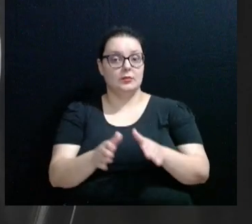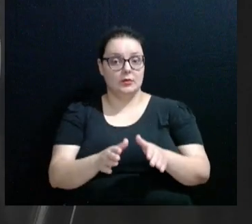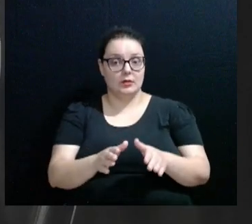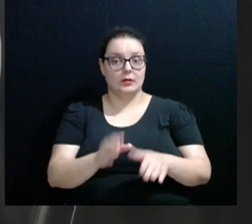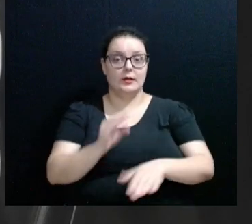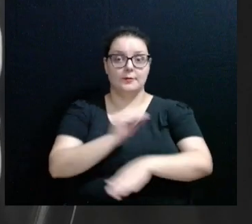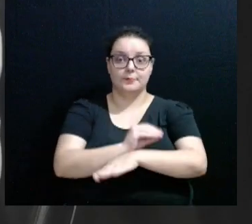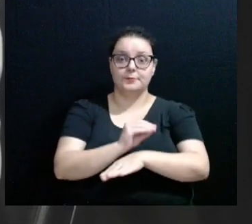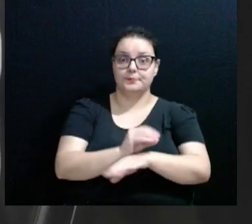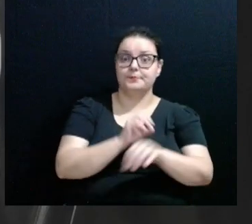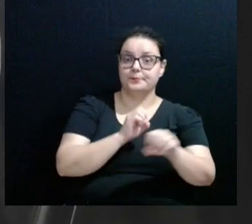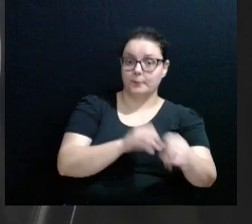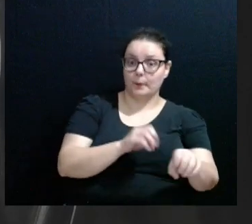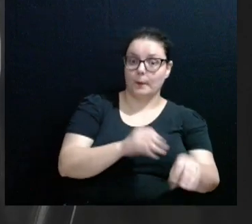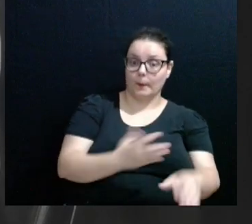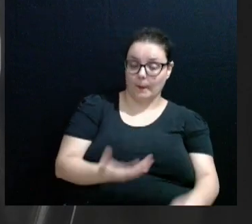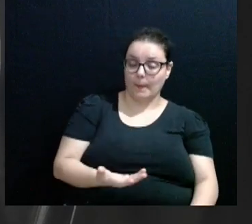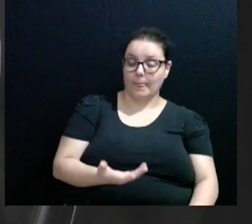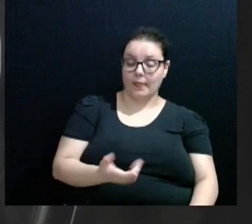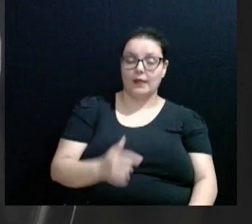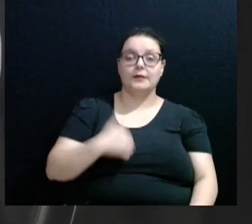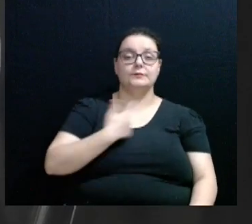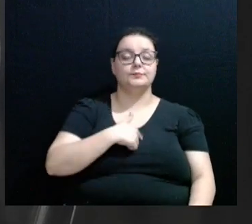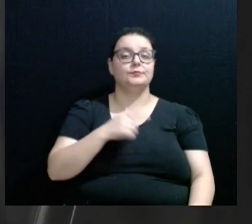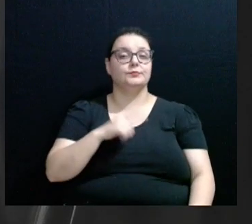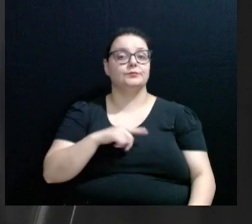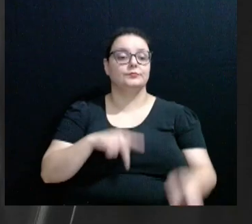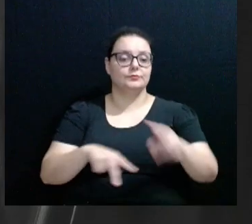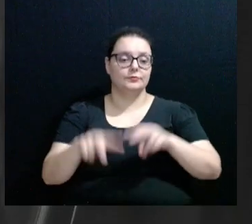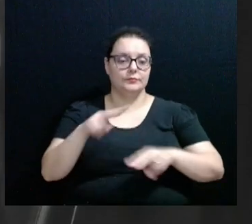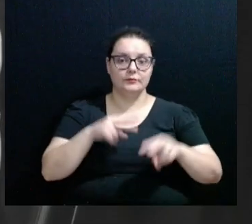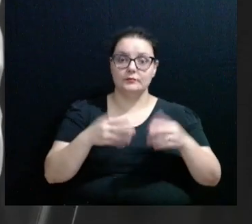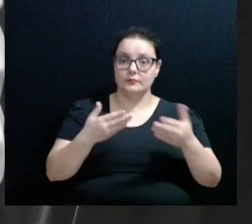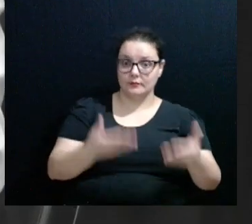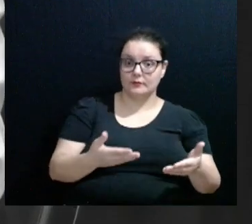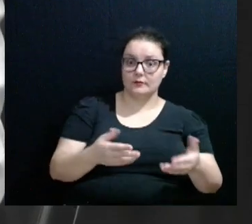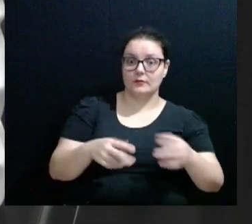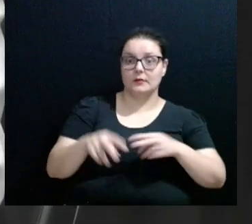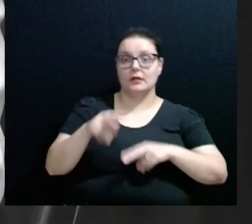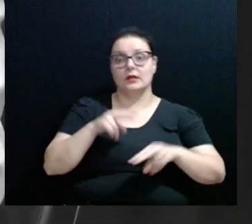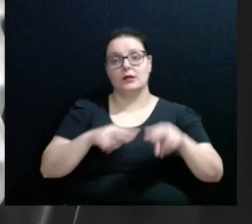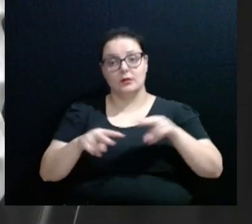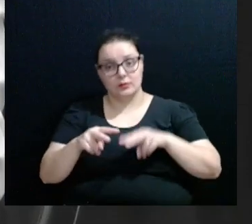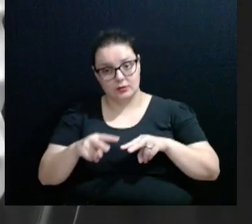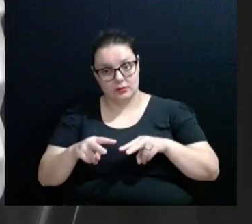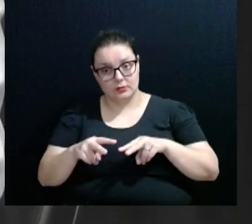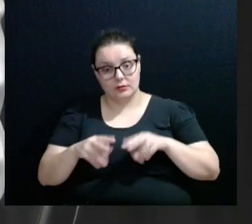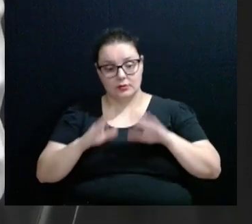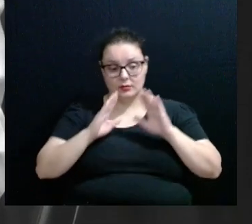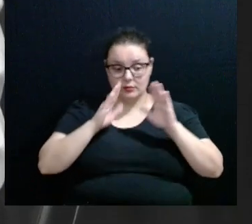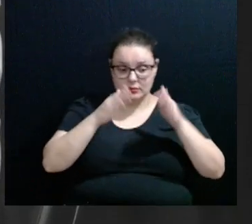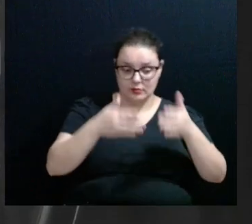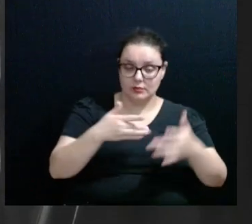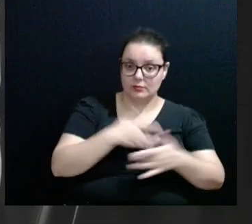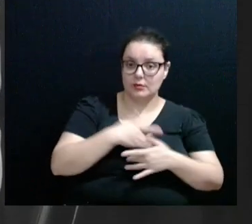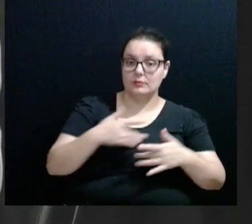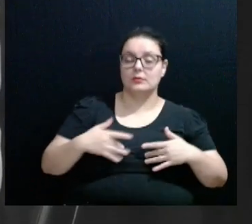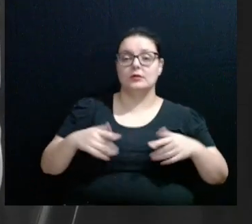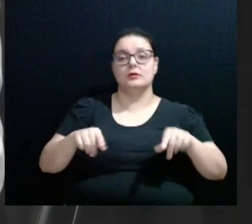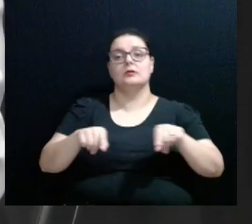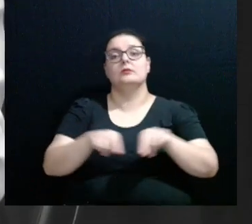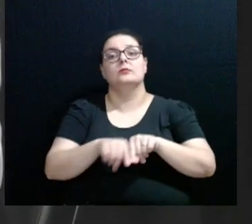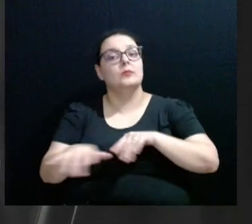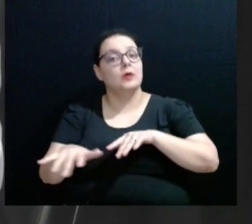da educação, a gente tem que ter esse olhar dela com um olhar voltado para a saúde também, para a